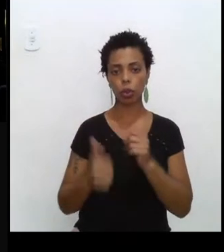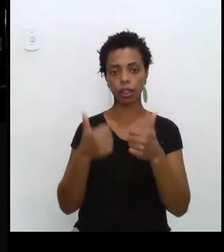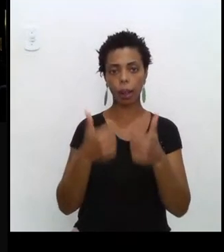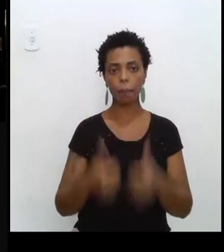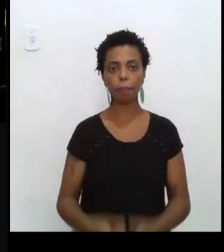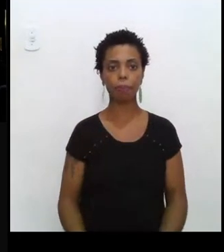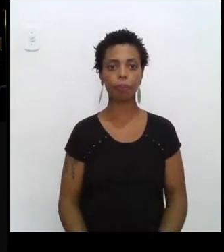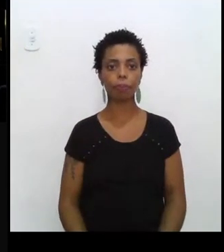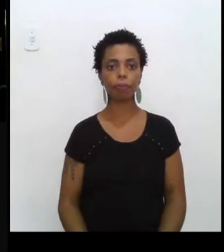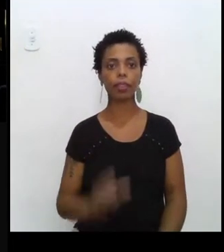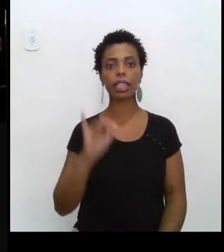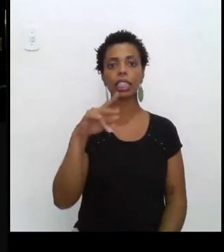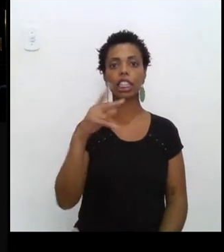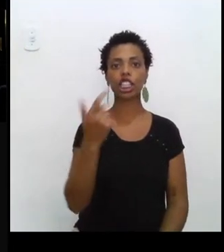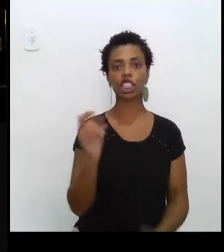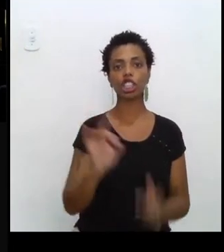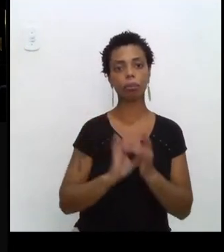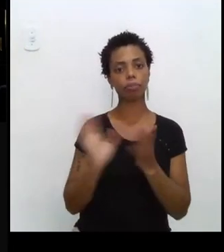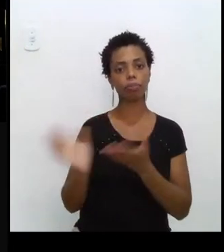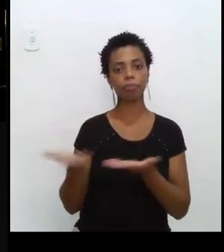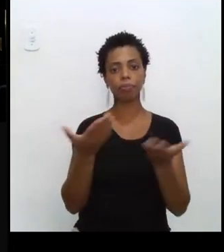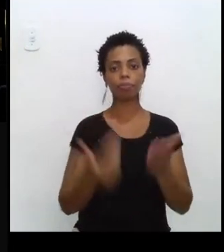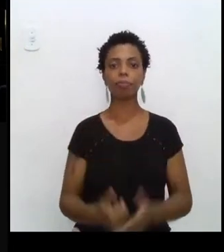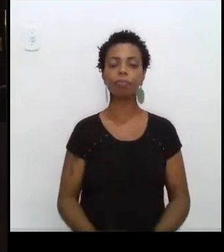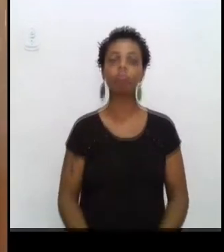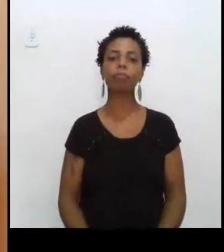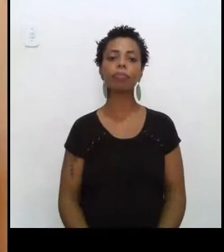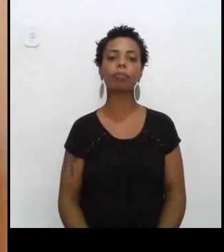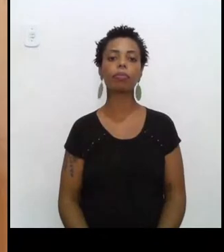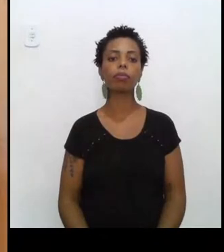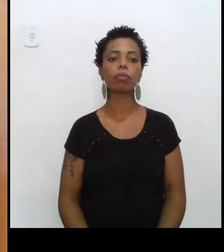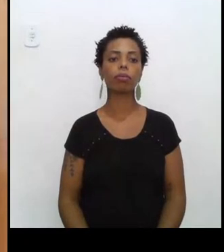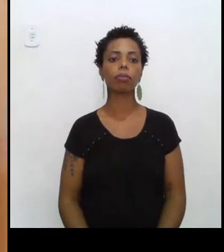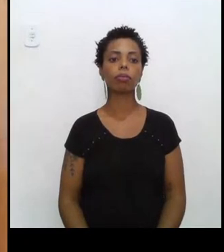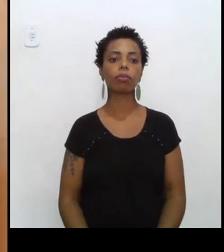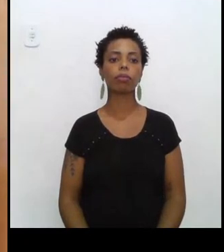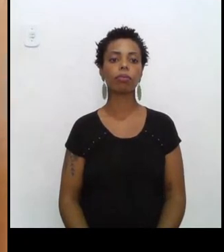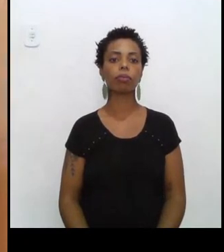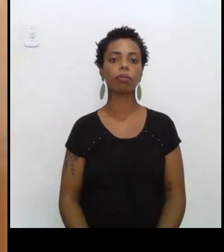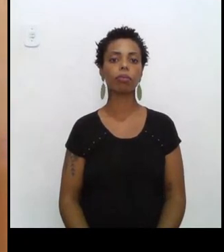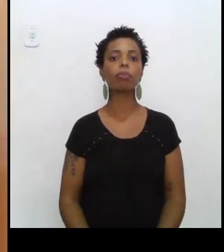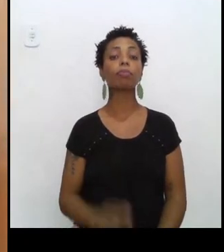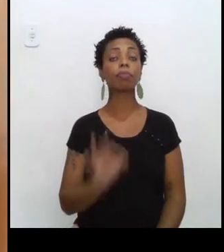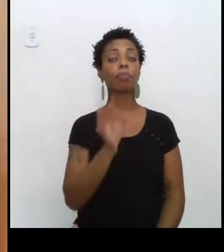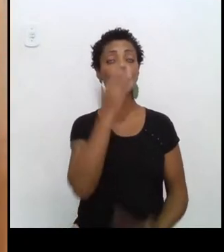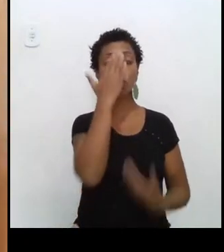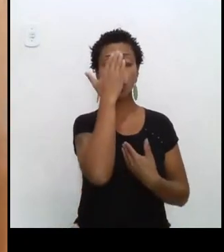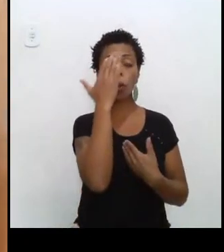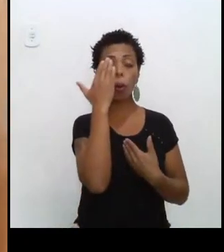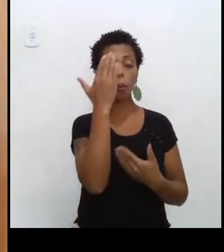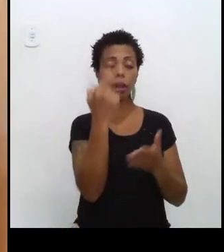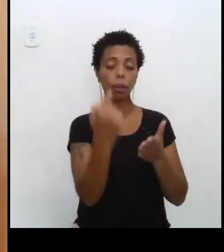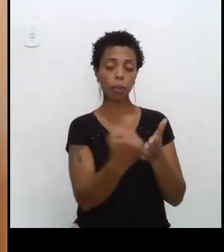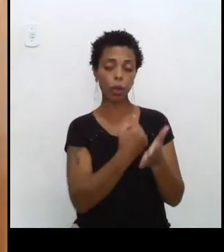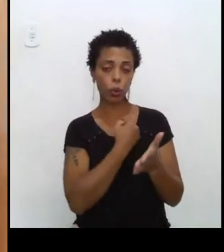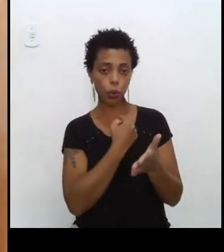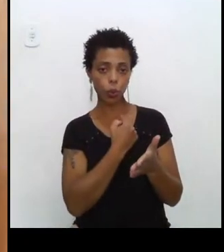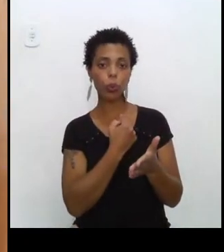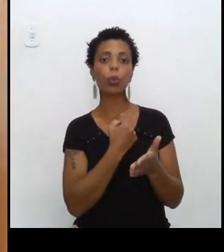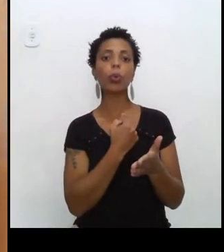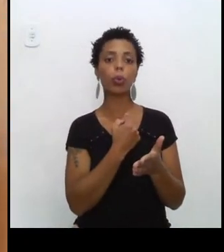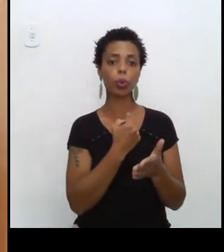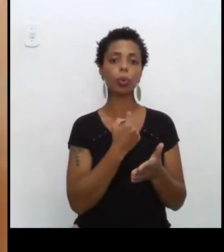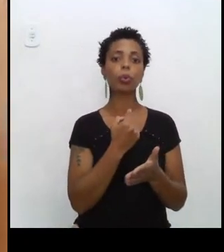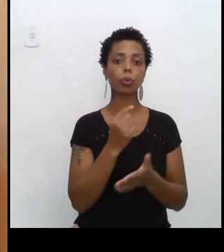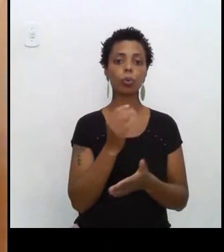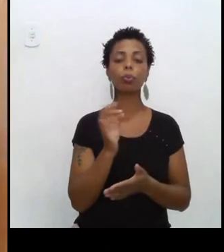o sentido das palavras E aí boi não tem que fazer é circulação de